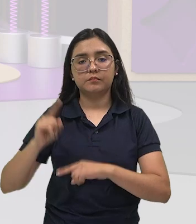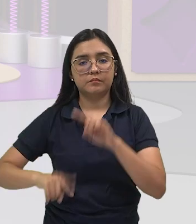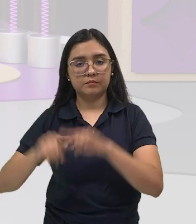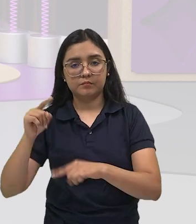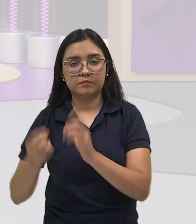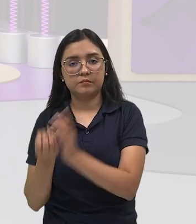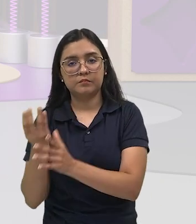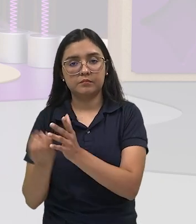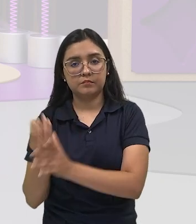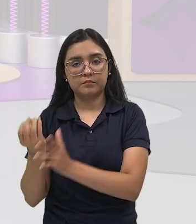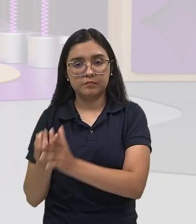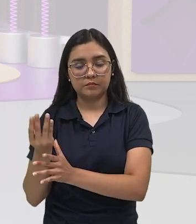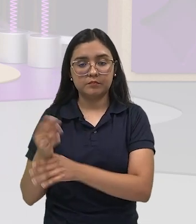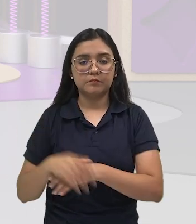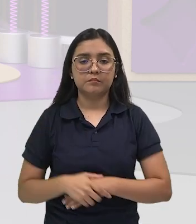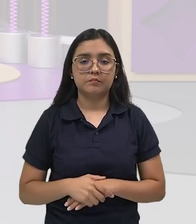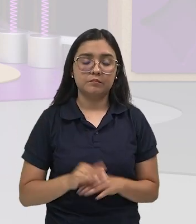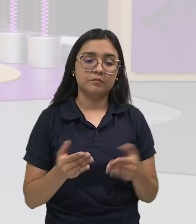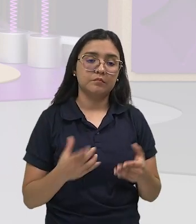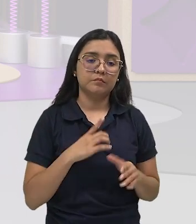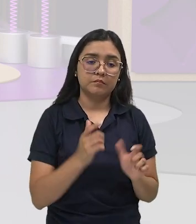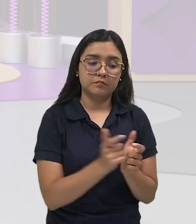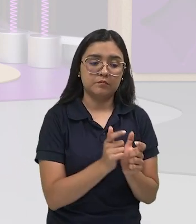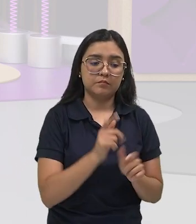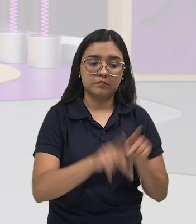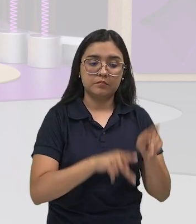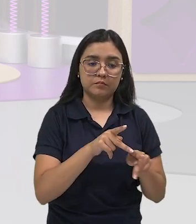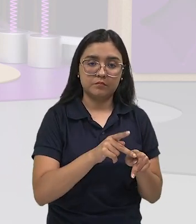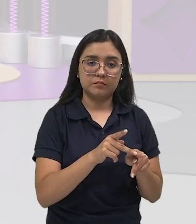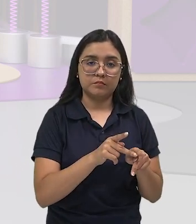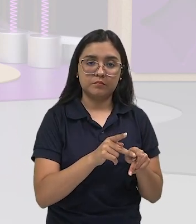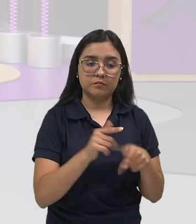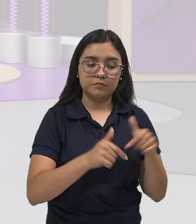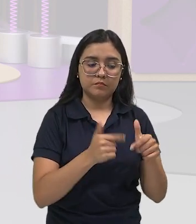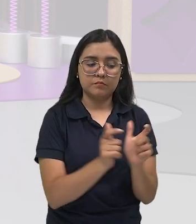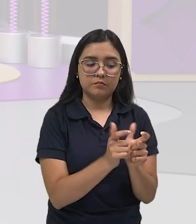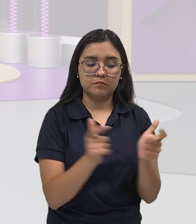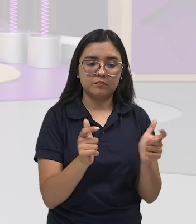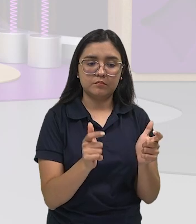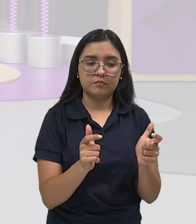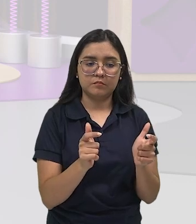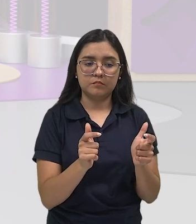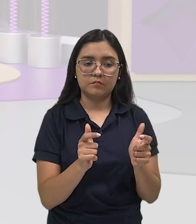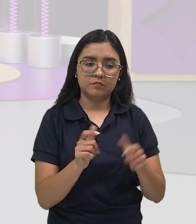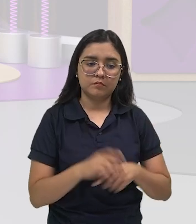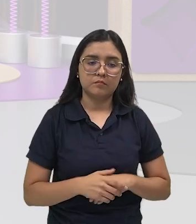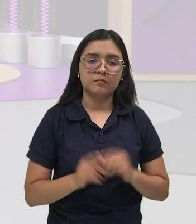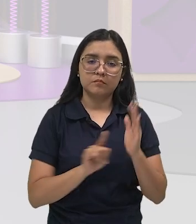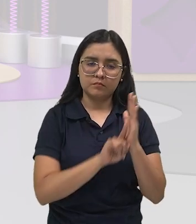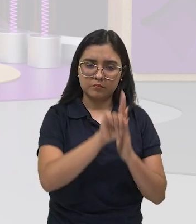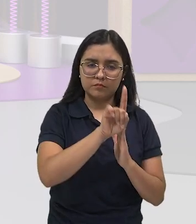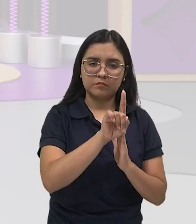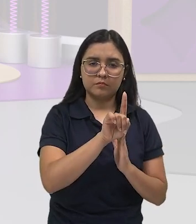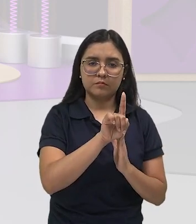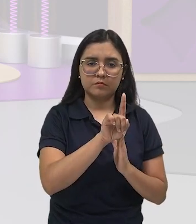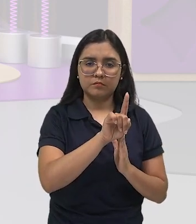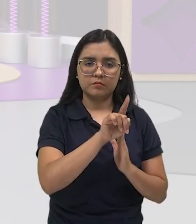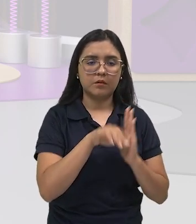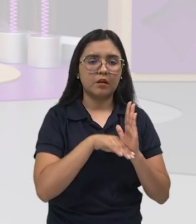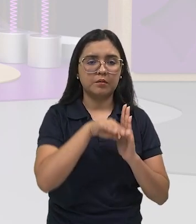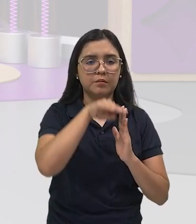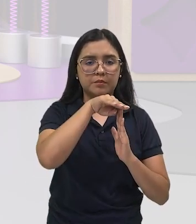que eu falei? Eu vou aumentar a quantidade de funcionários. Qual foi a escrita que eu usei? A setinha para cima, é do aumento,